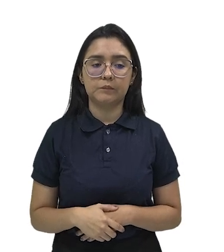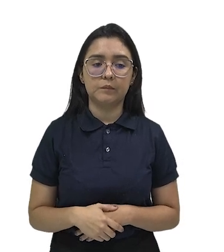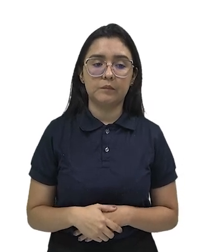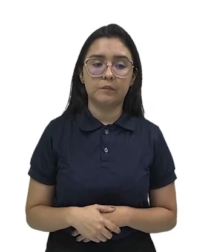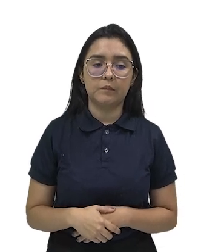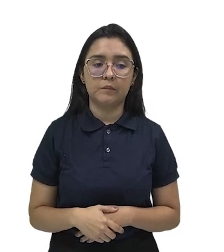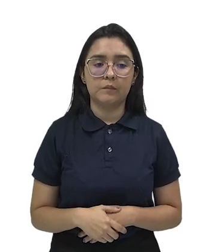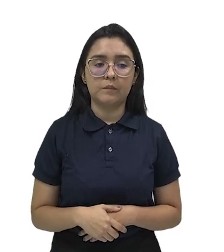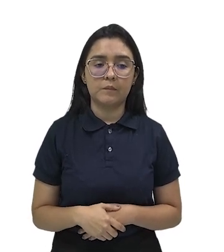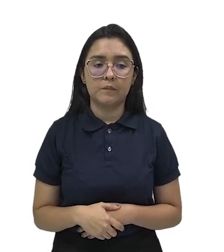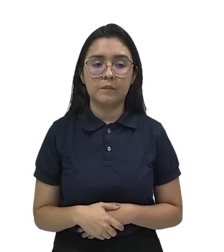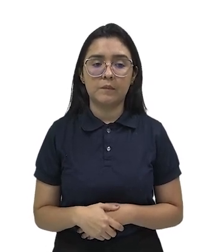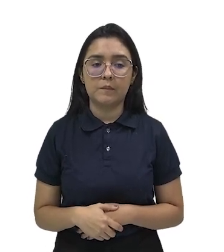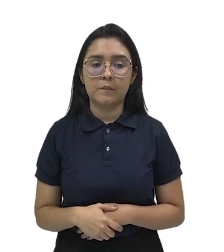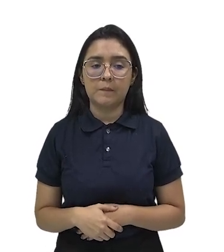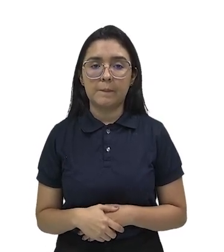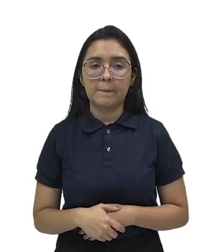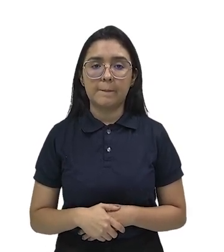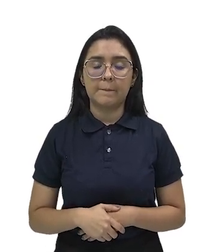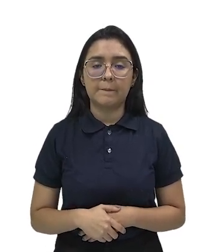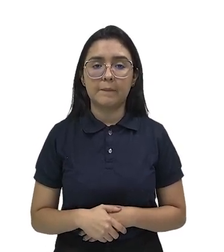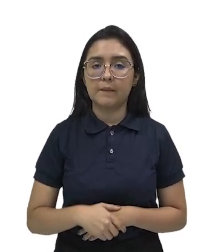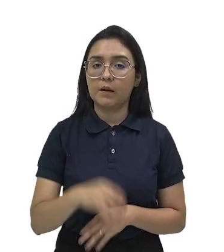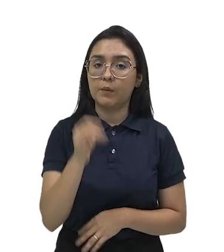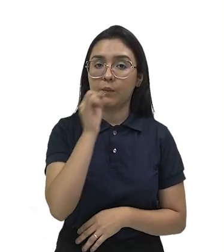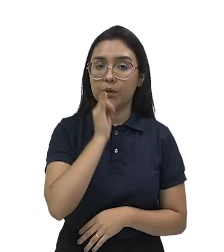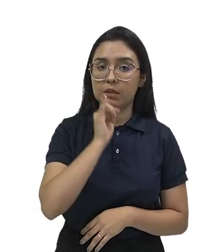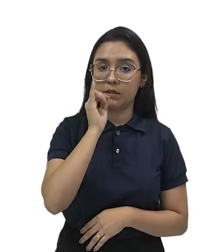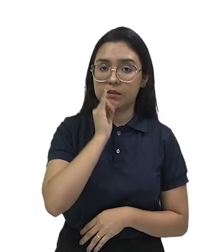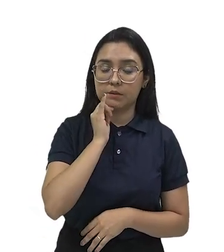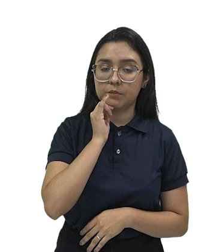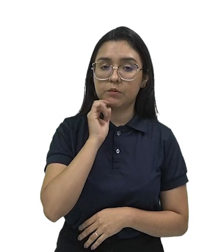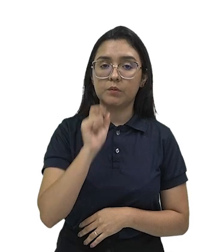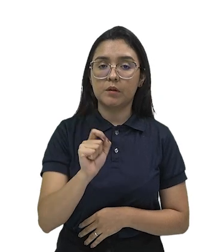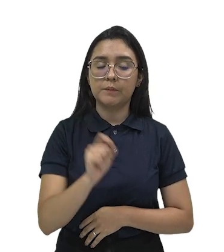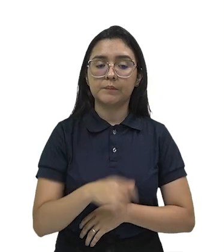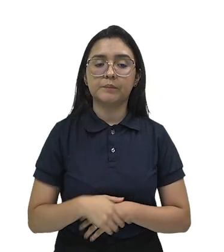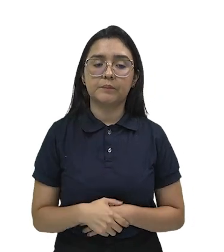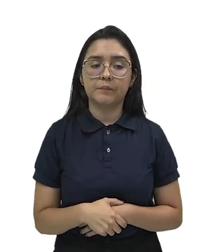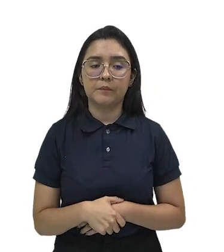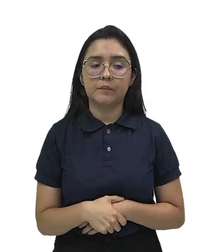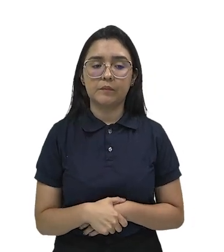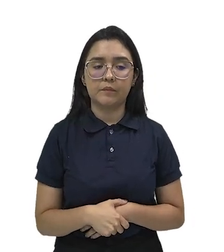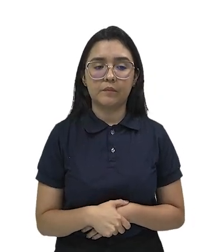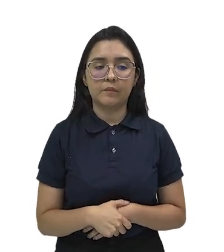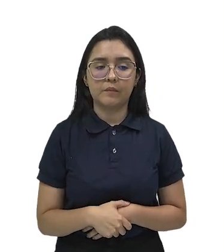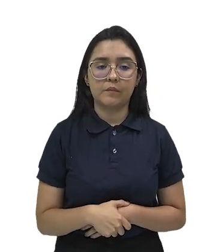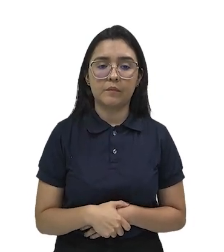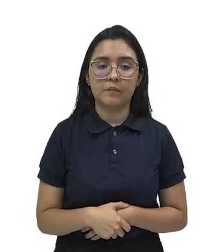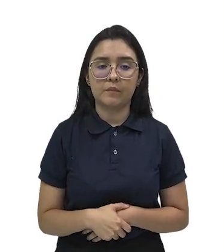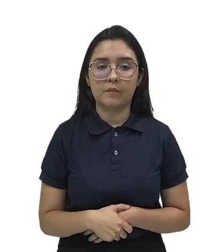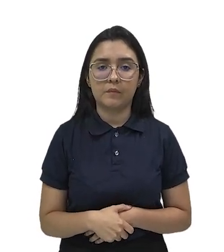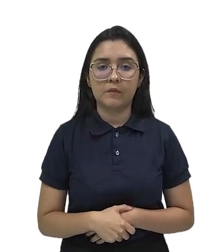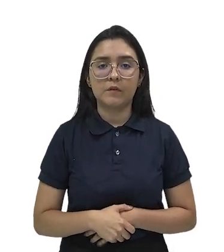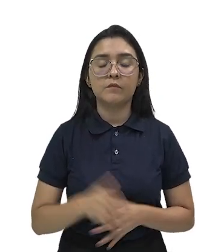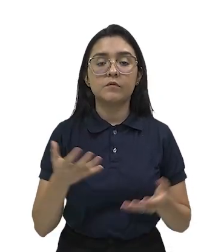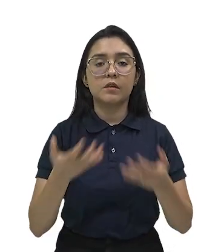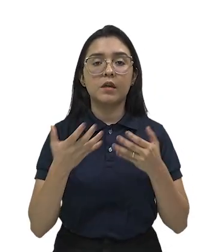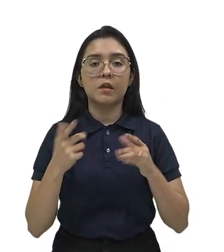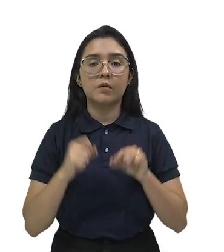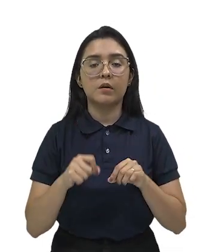ó. Vamos supor, certo, que você queira se